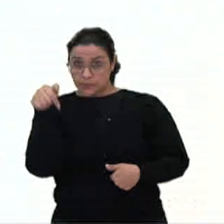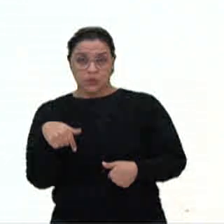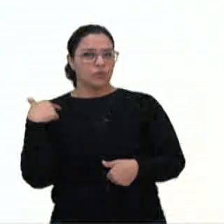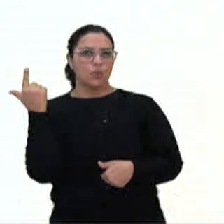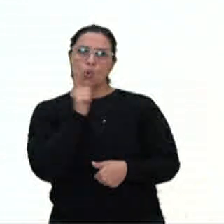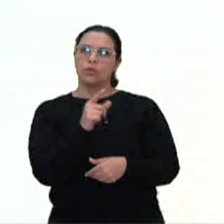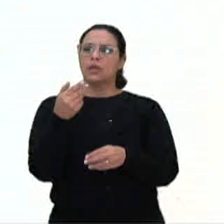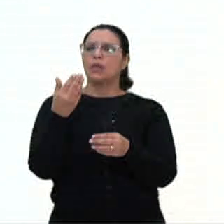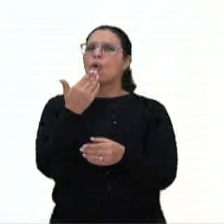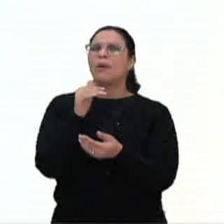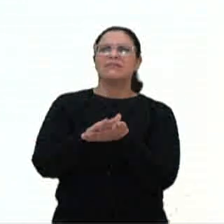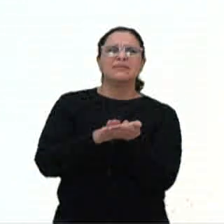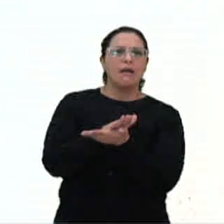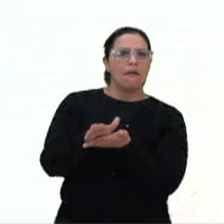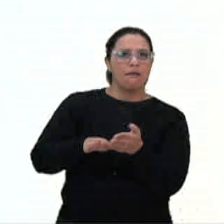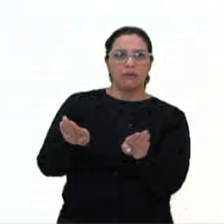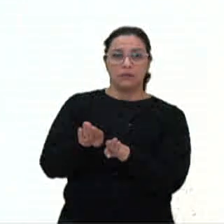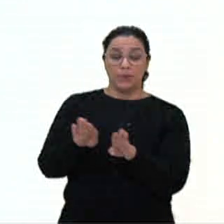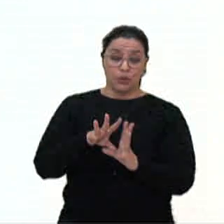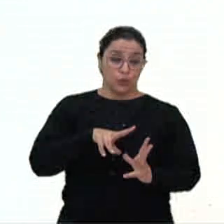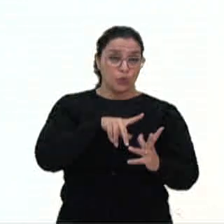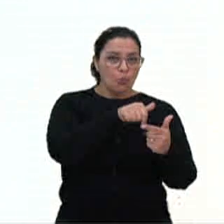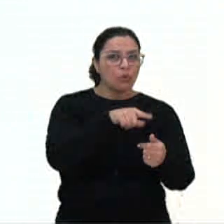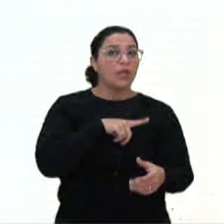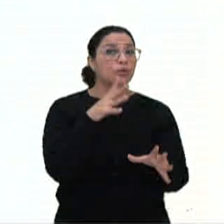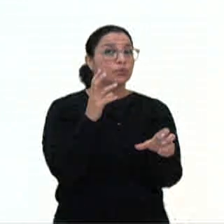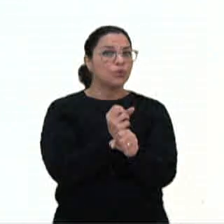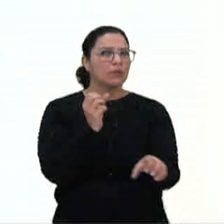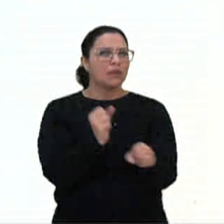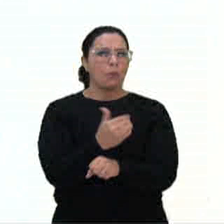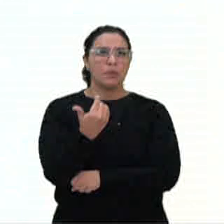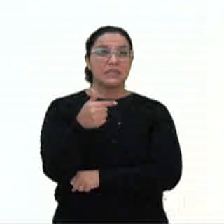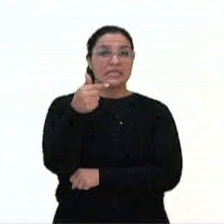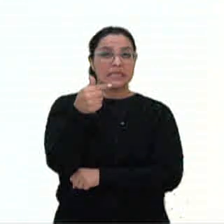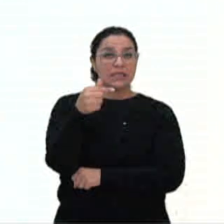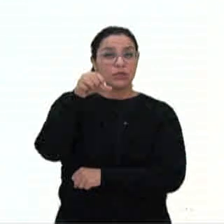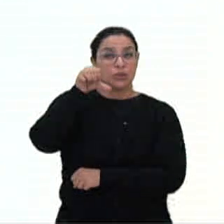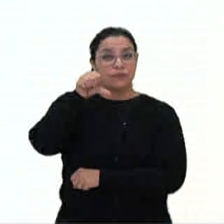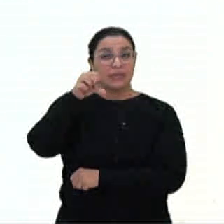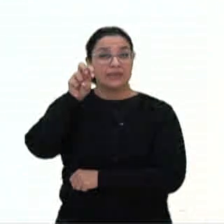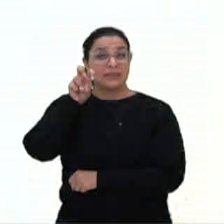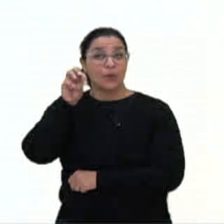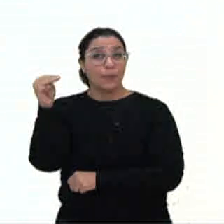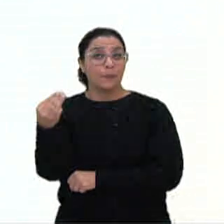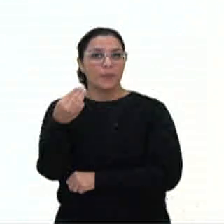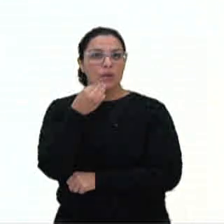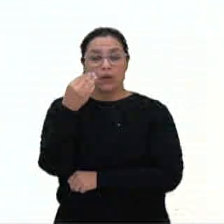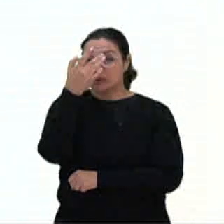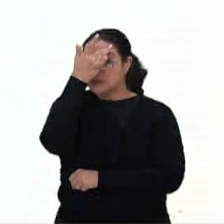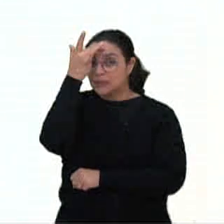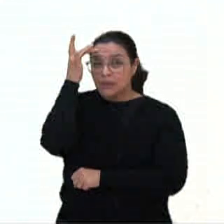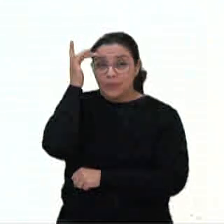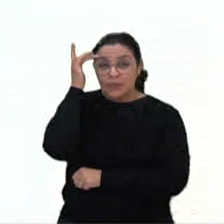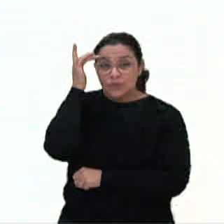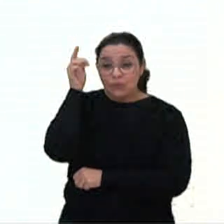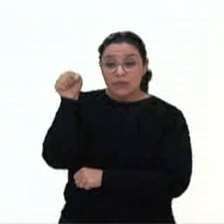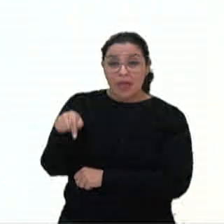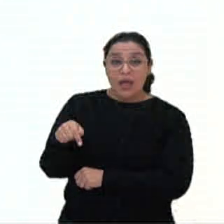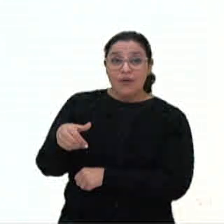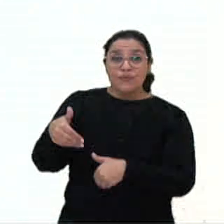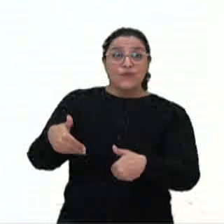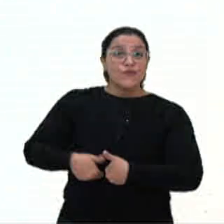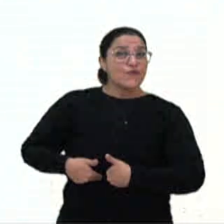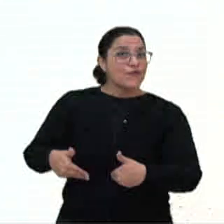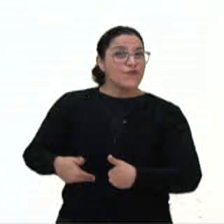essas necessidades. No mundo, existem aproximadamente ali 795 milhões de pessoas que passam